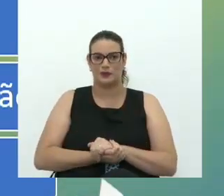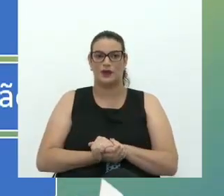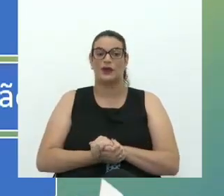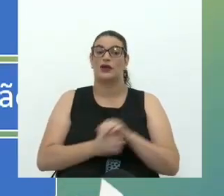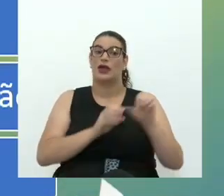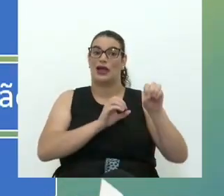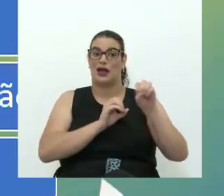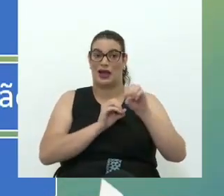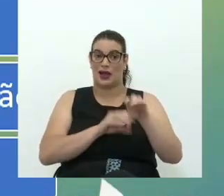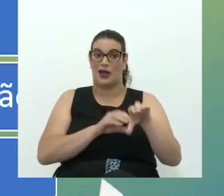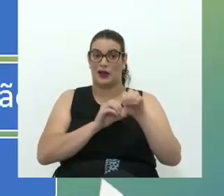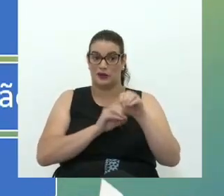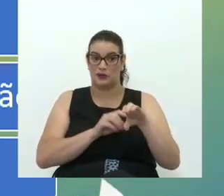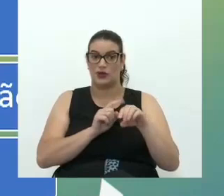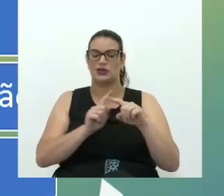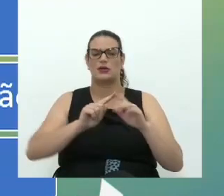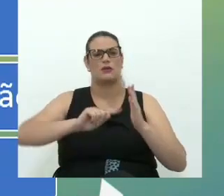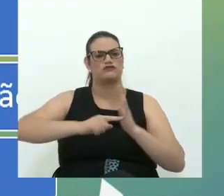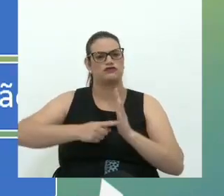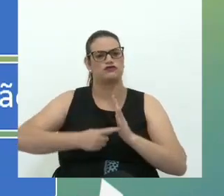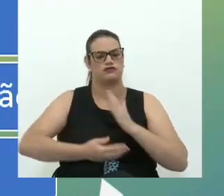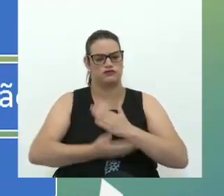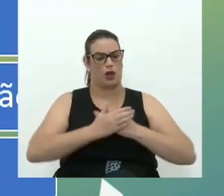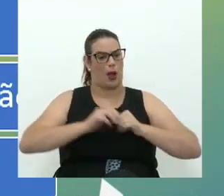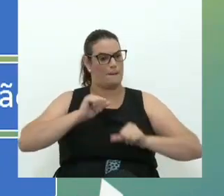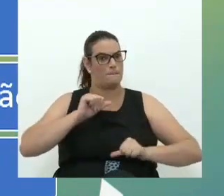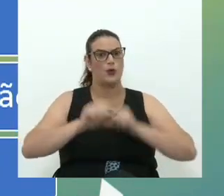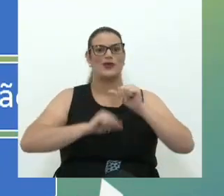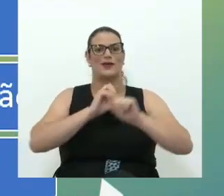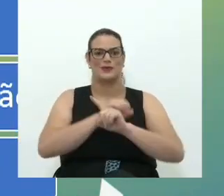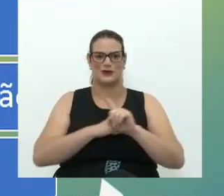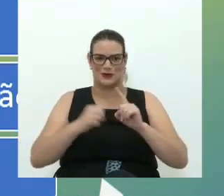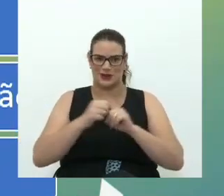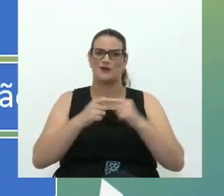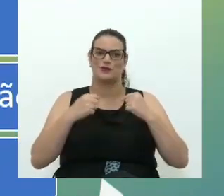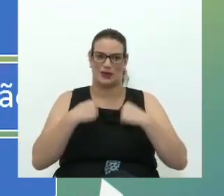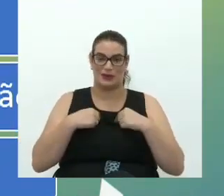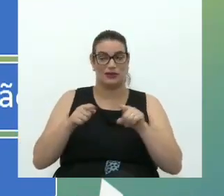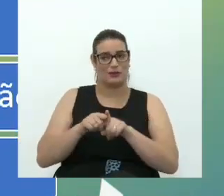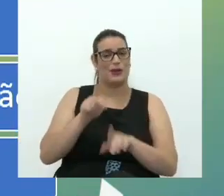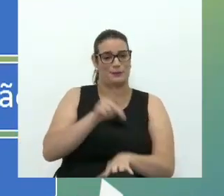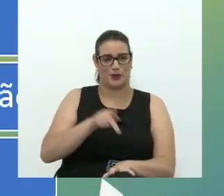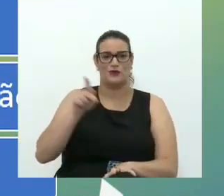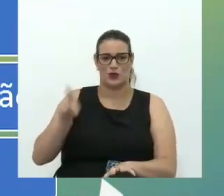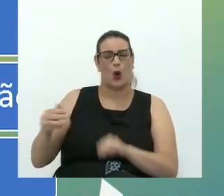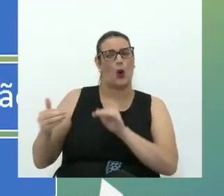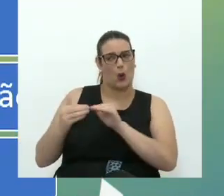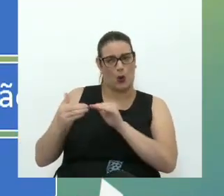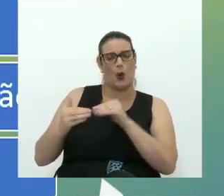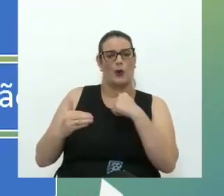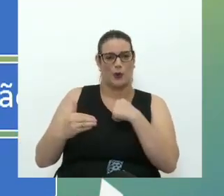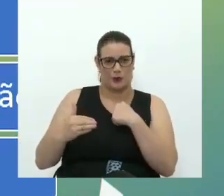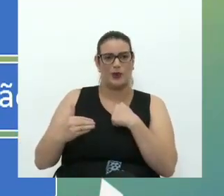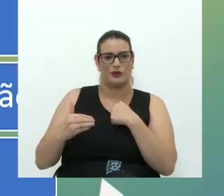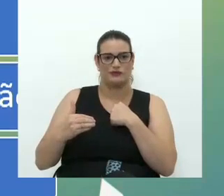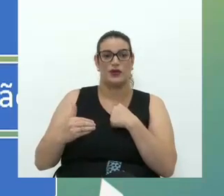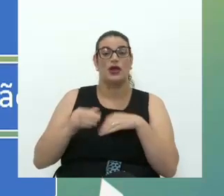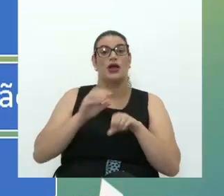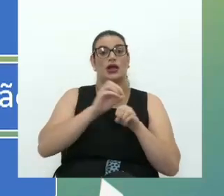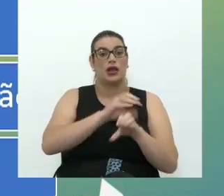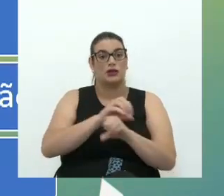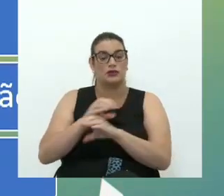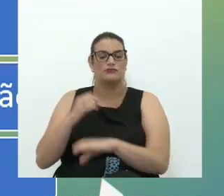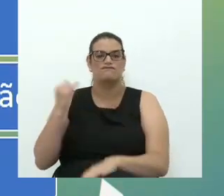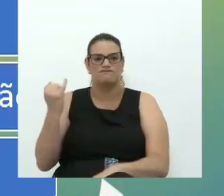educação sempre foi o motor de mudança da sociedade para mim eu tenho certeza que para as professoras daqui da mesa também né Eh e para